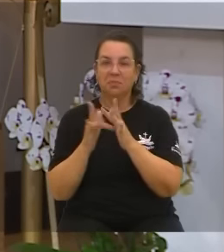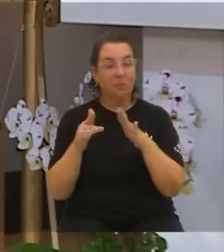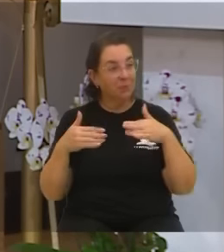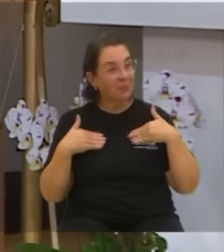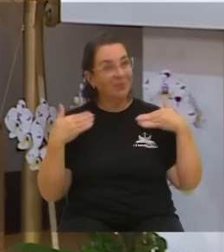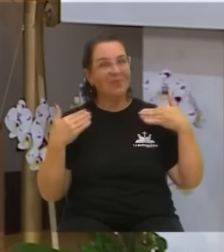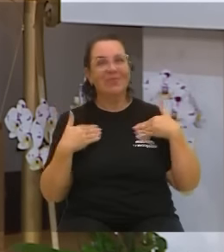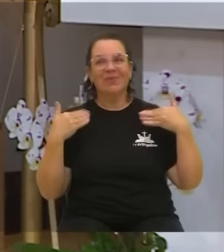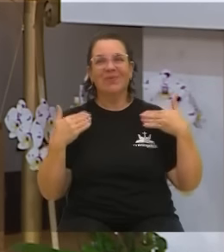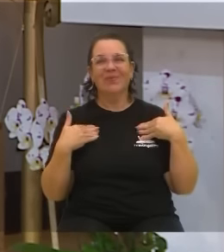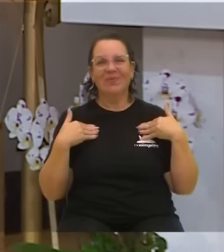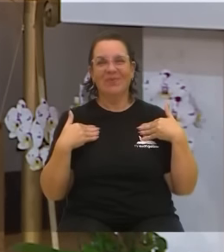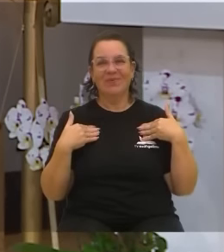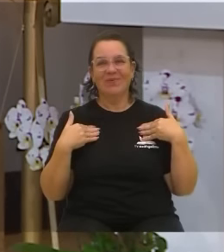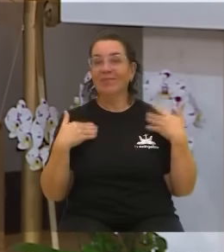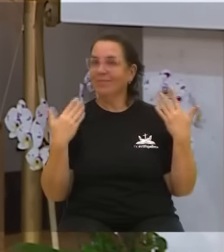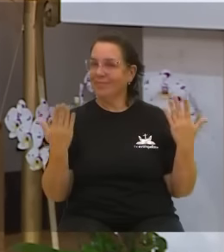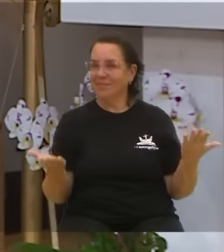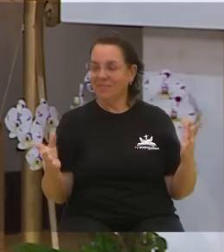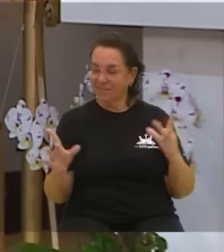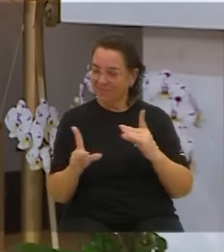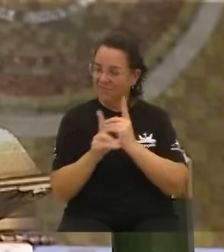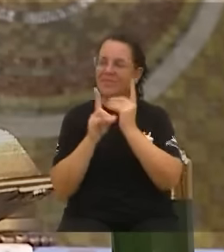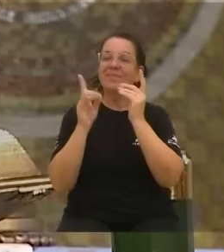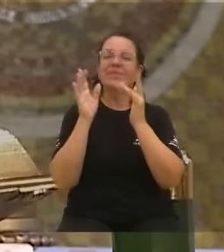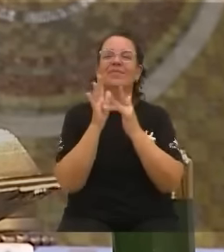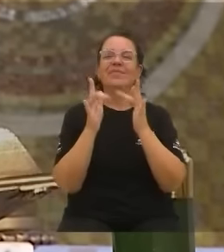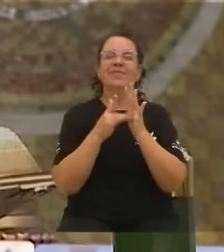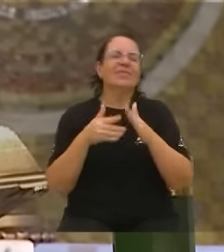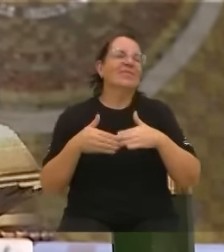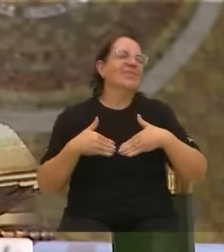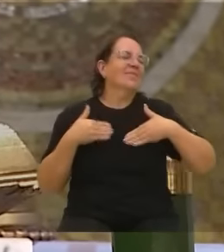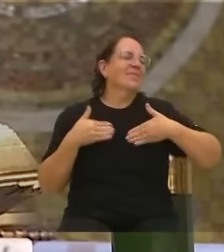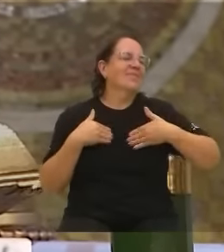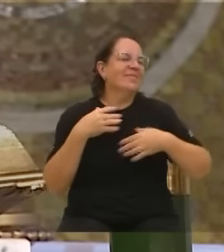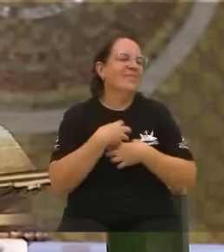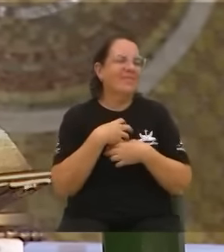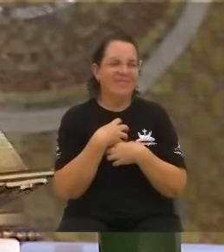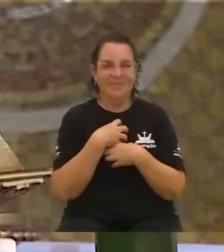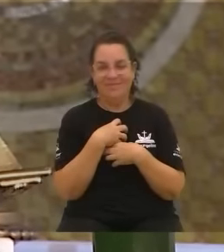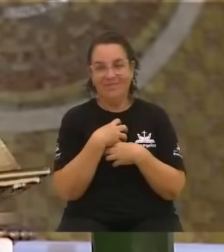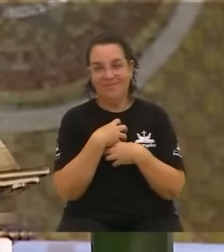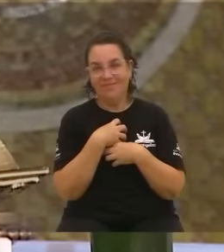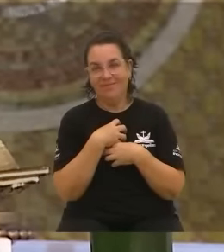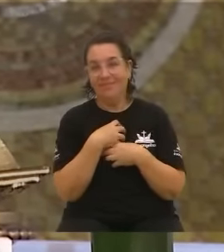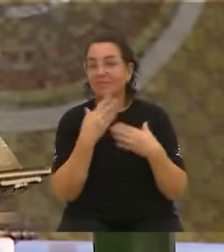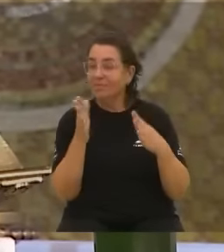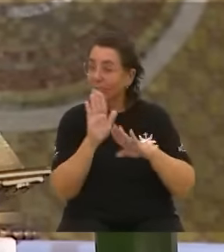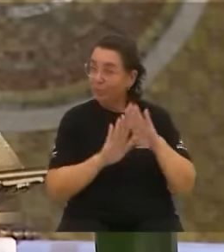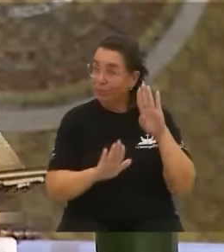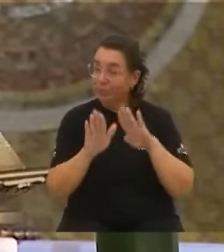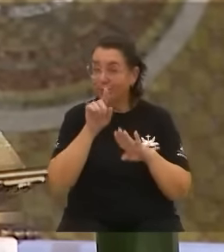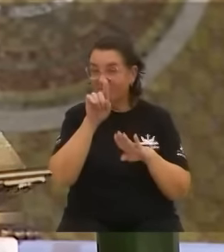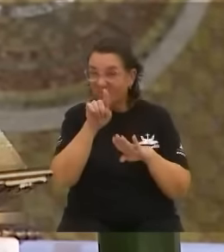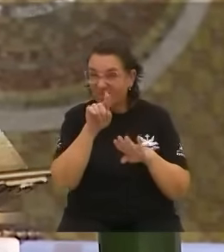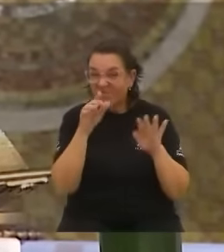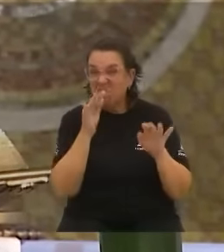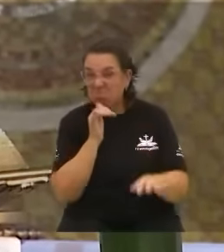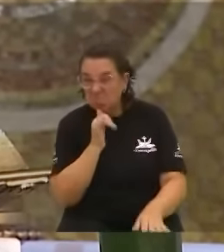alegre. Quando se encontra Jesus, brota alegria. Então cuidado, se você vive